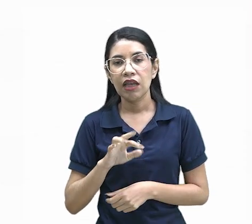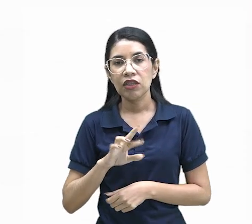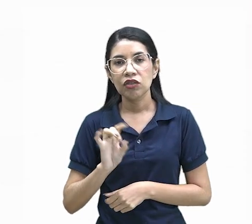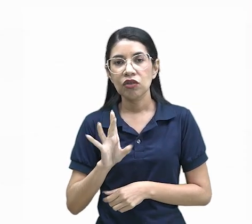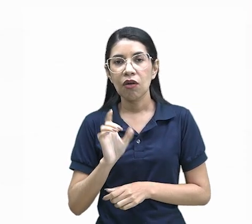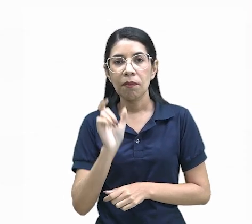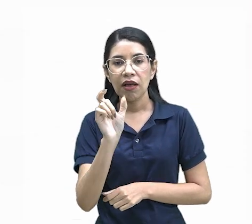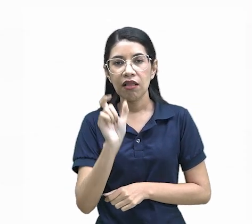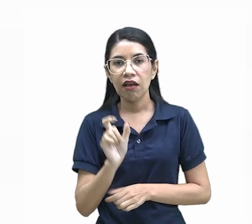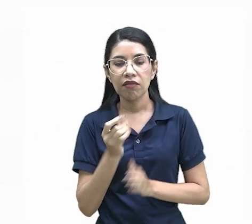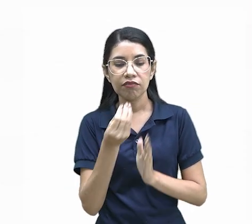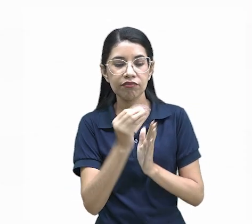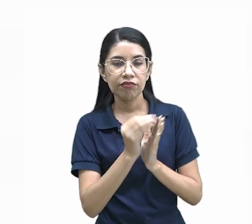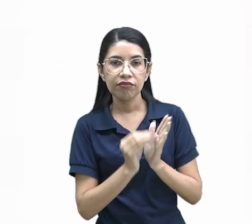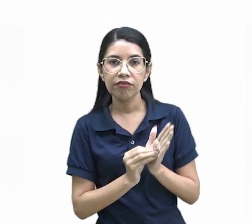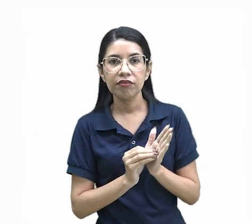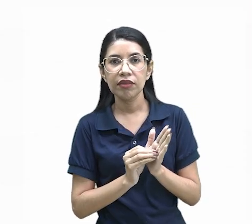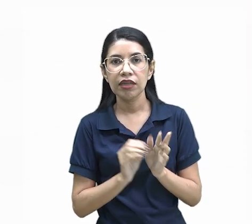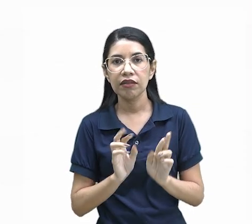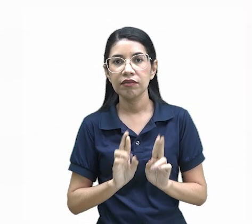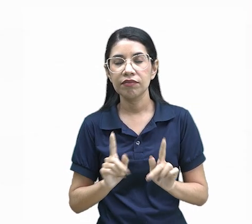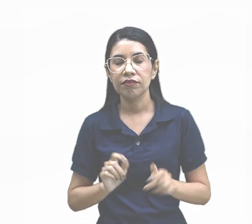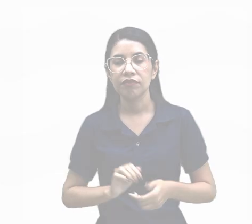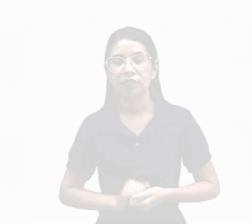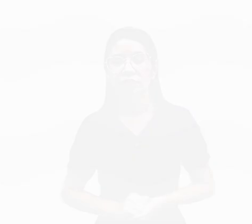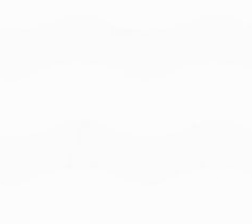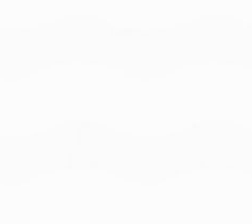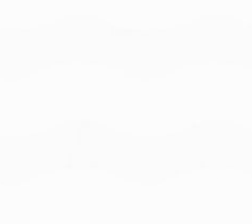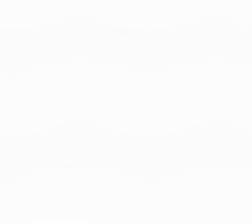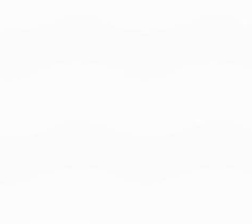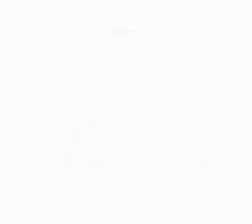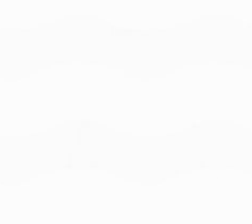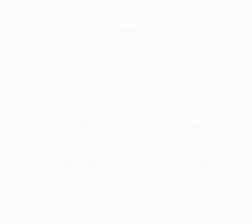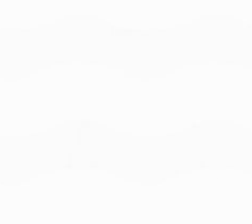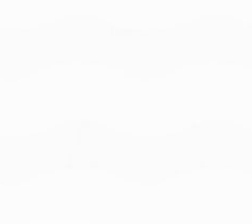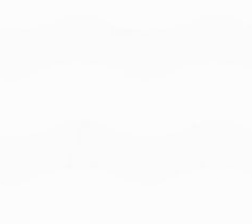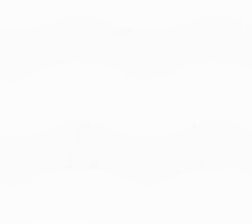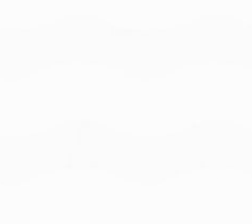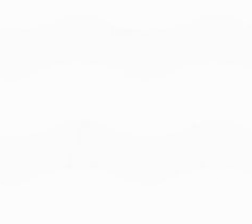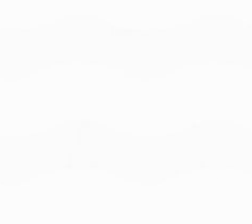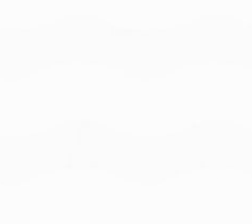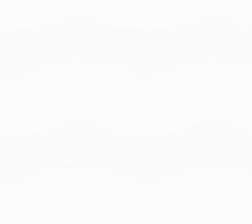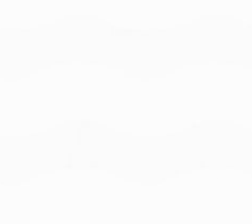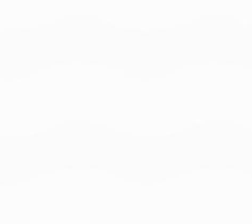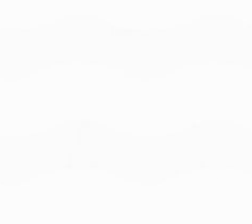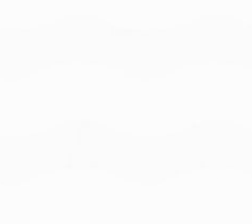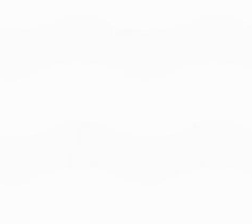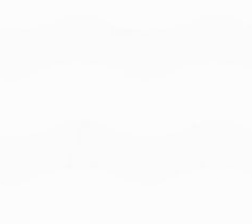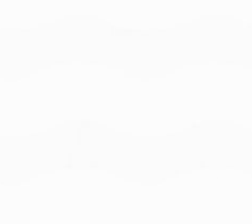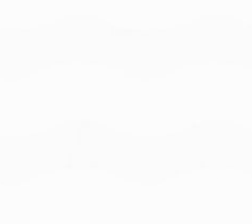apenas palavras soltas dentro do texto. Então percebam que, né, a participante Ana Clara, ela usa pronomes